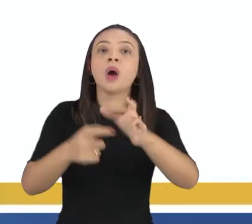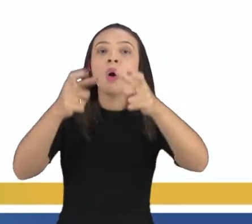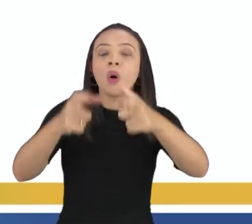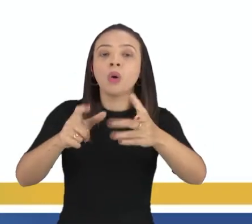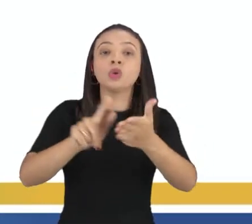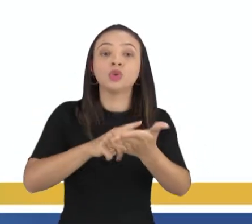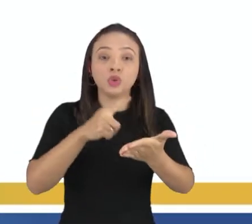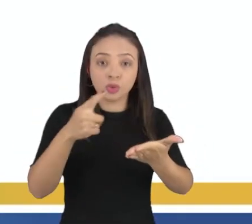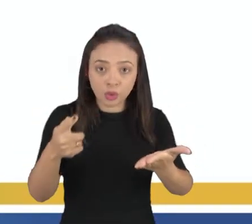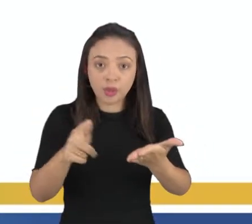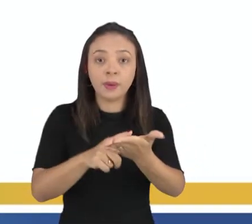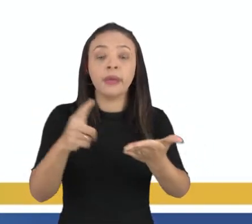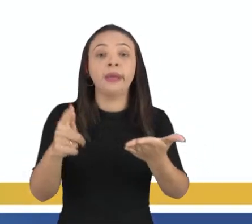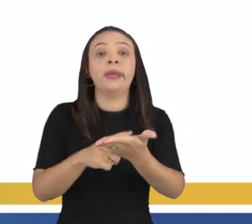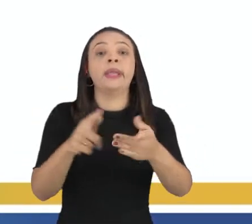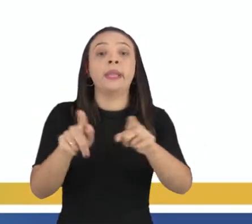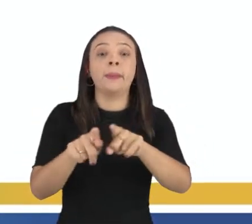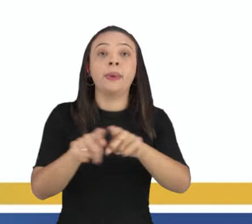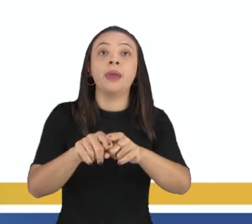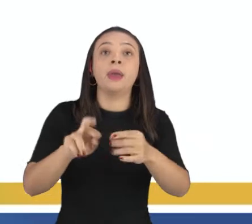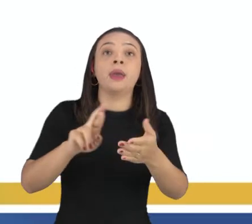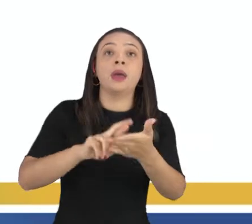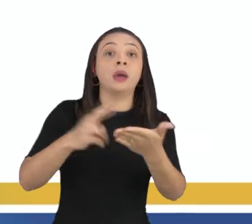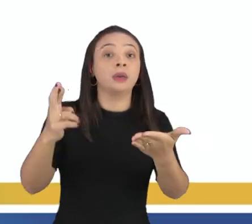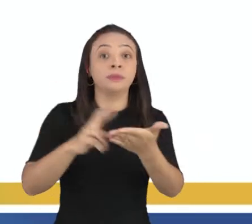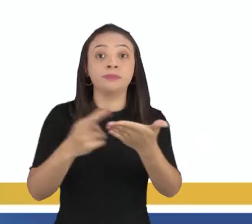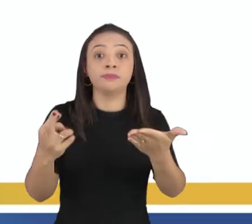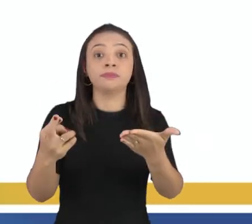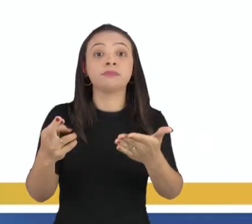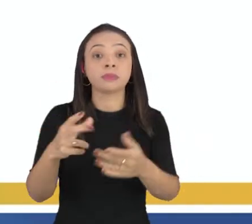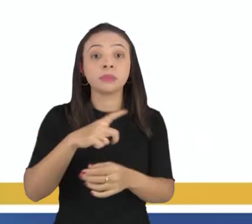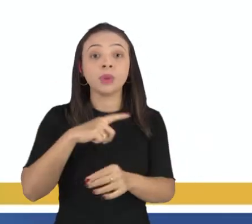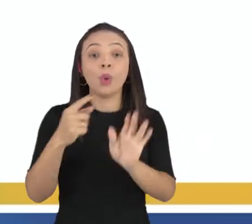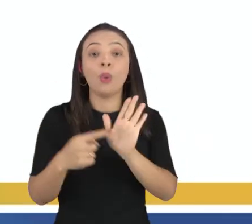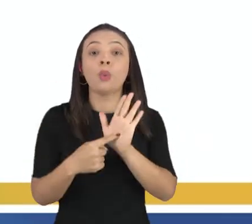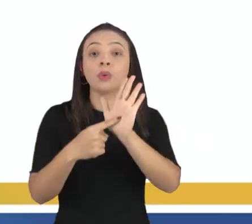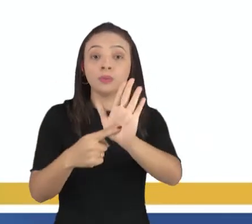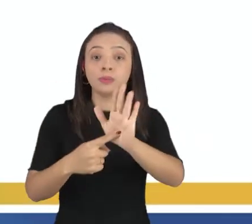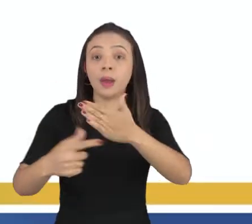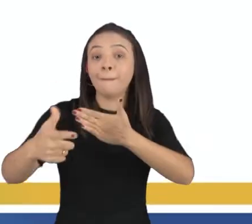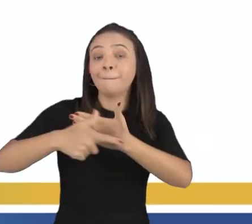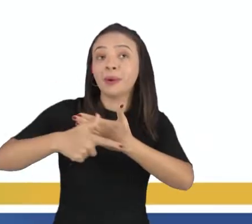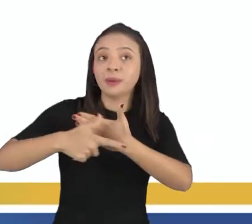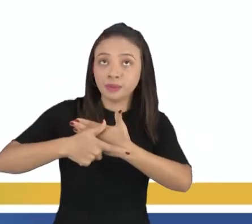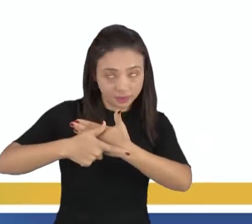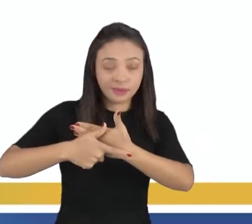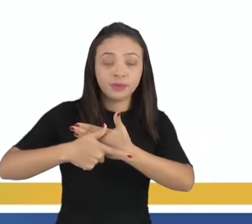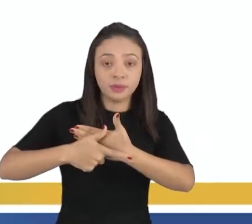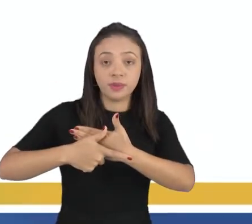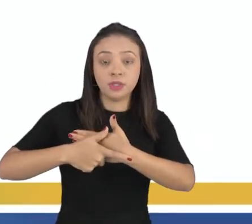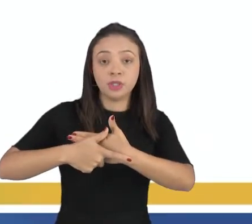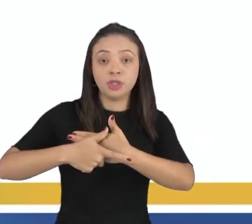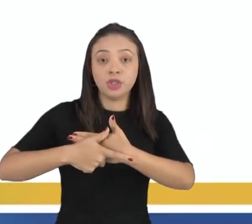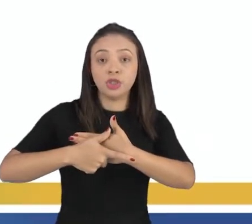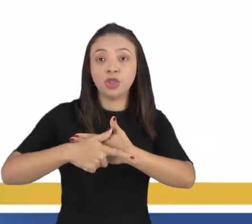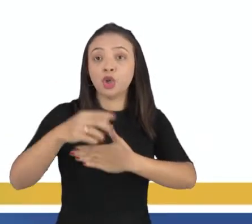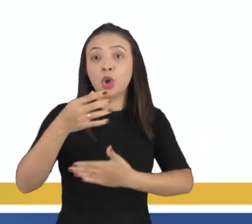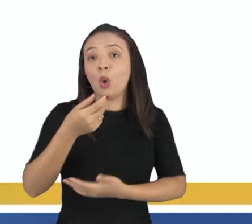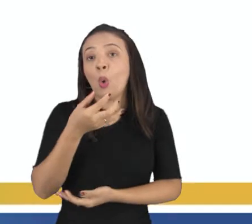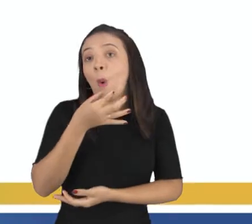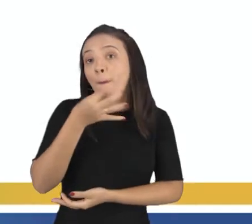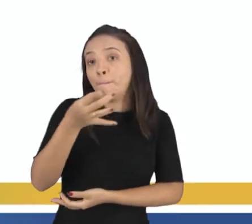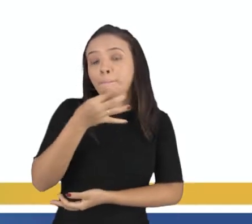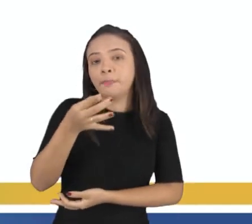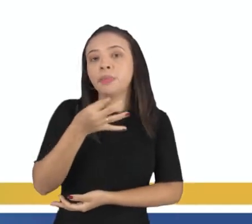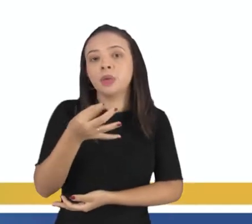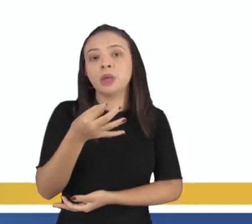em jornais, revistas e blogs, tendo como função apresentar e defender um ponto de vista sobre um